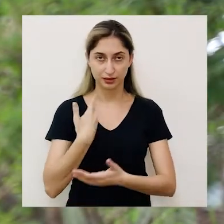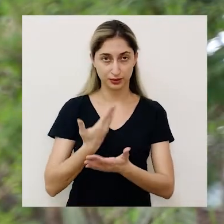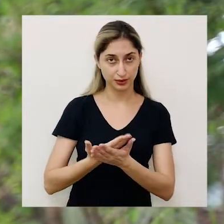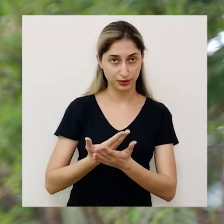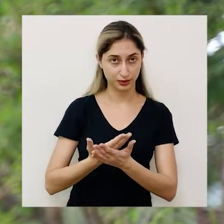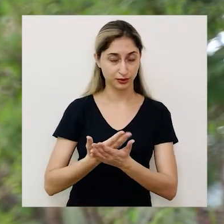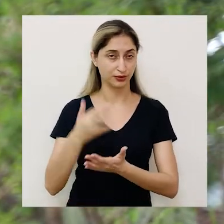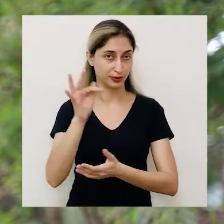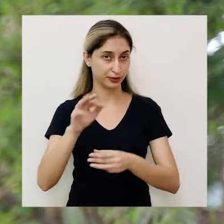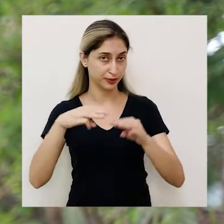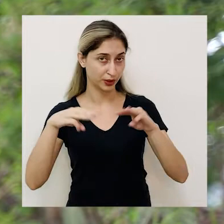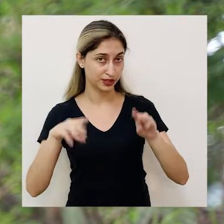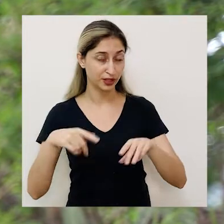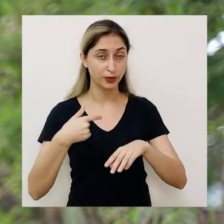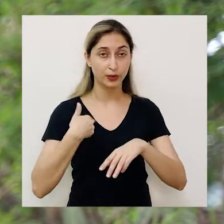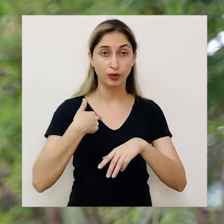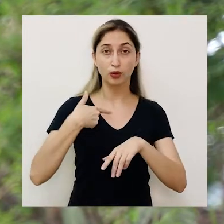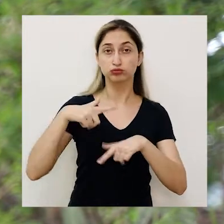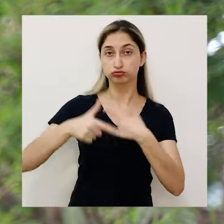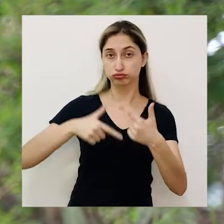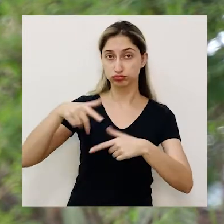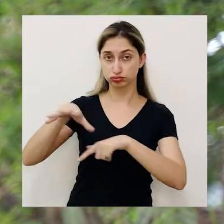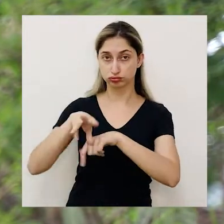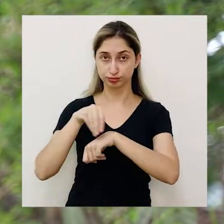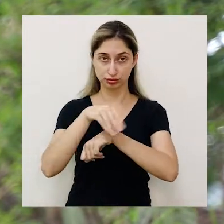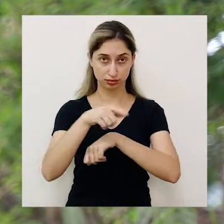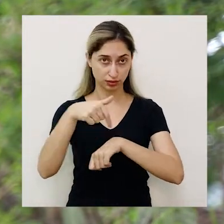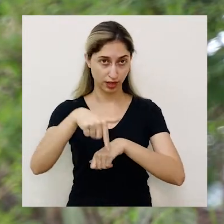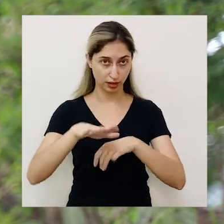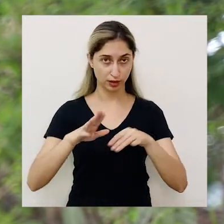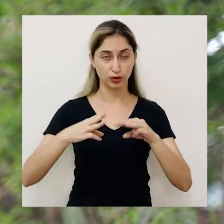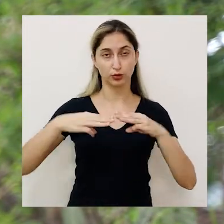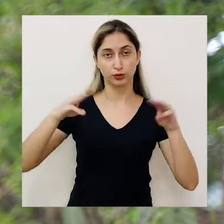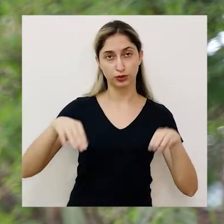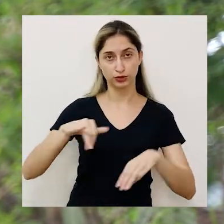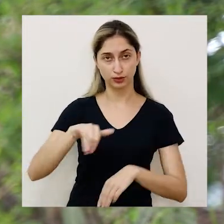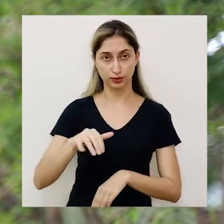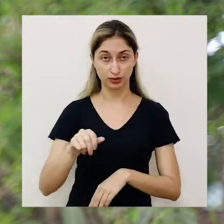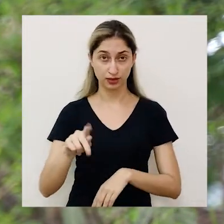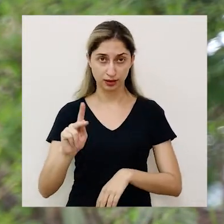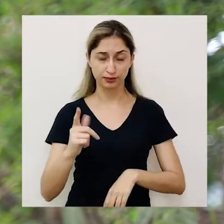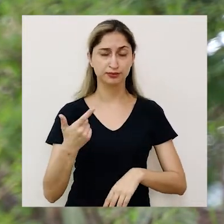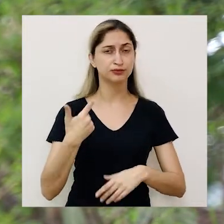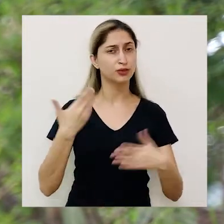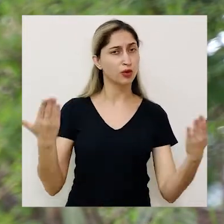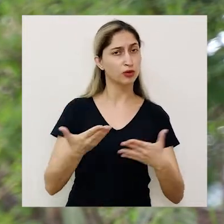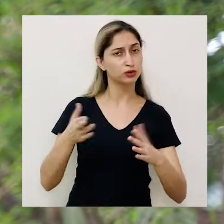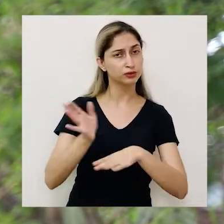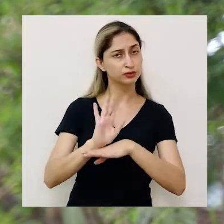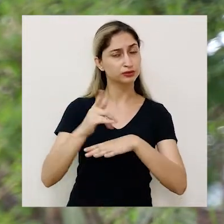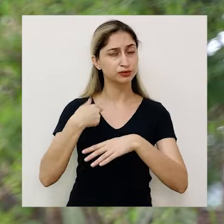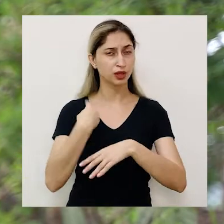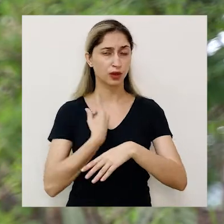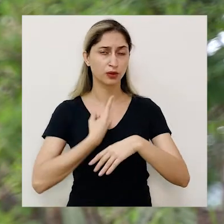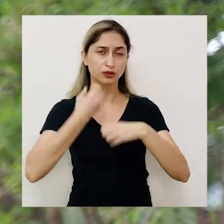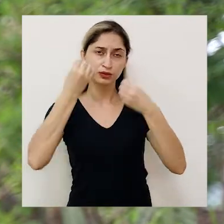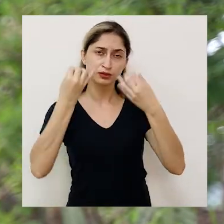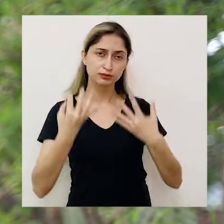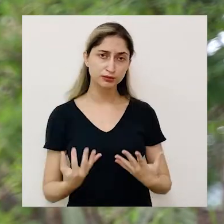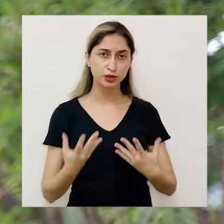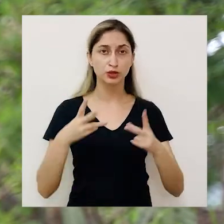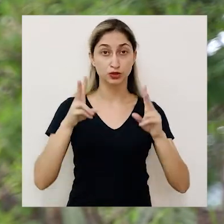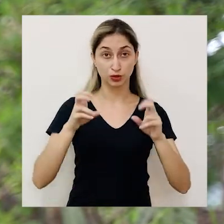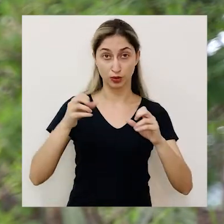eu sou estudante de museologia e mediadora aqui no Museu Casa Kubitschek. No vídeo de hoje, nós vamos conversar um pouquinho acerca dos